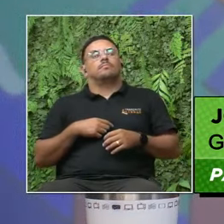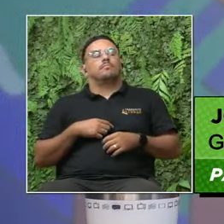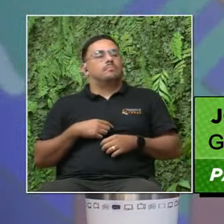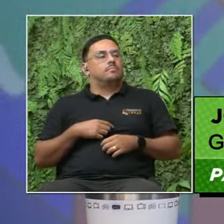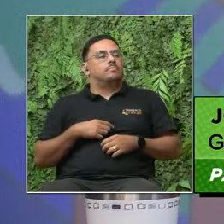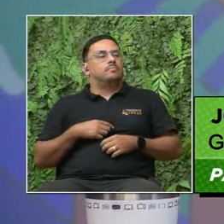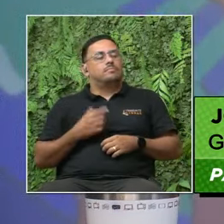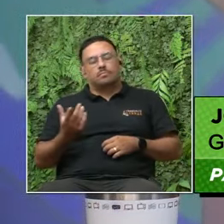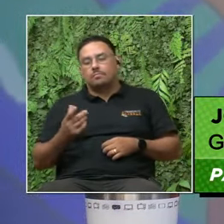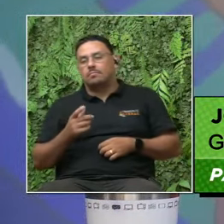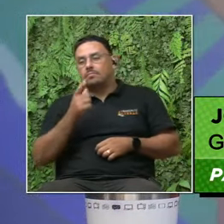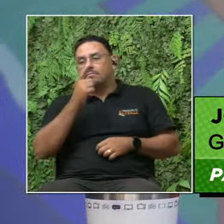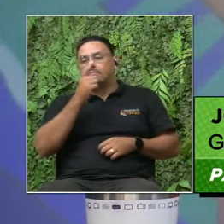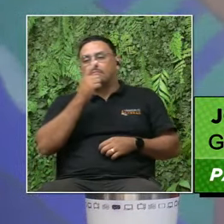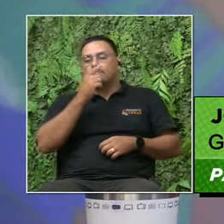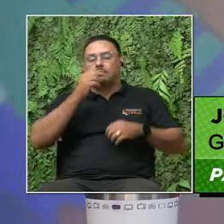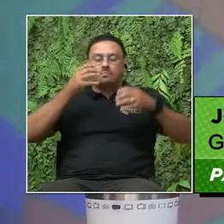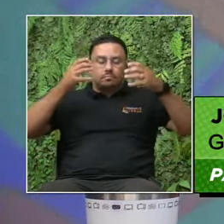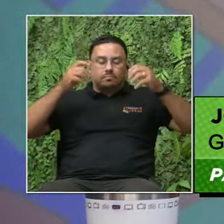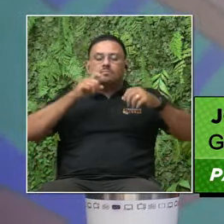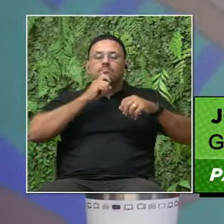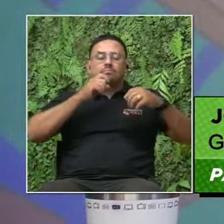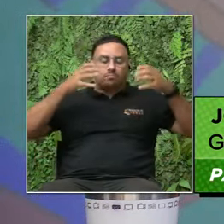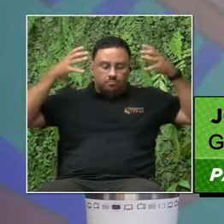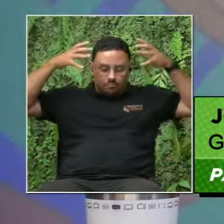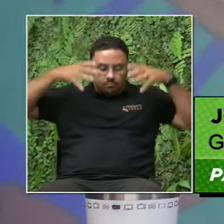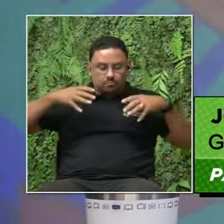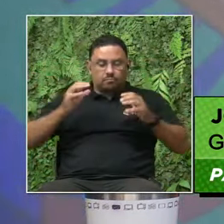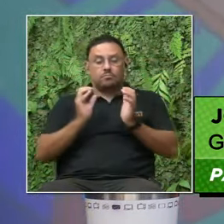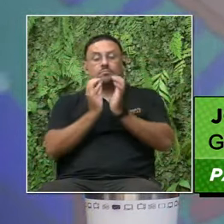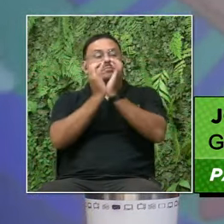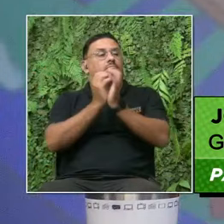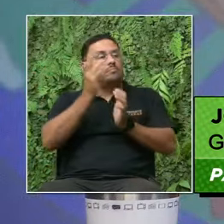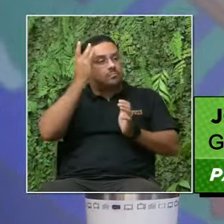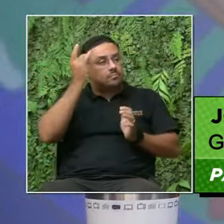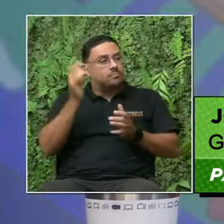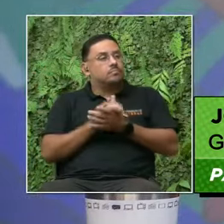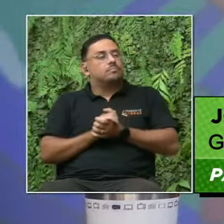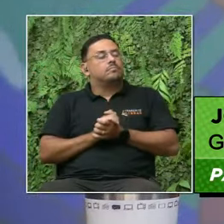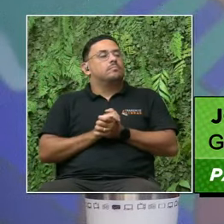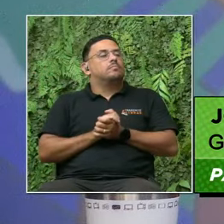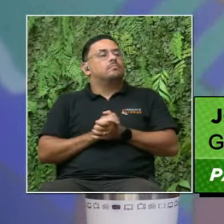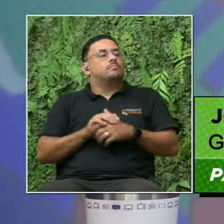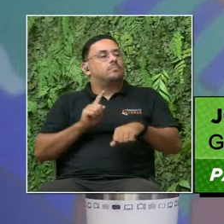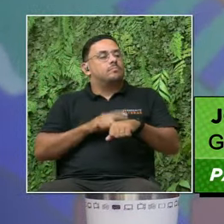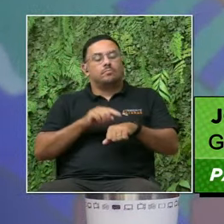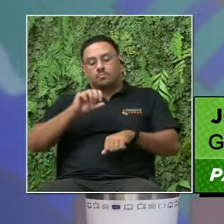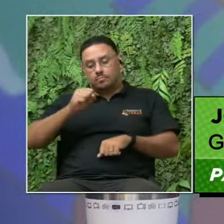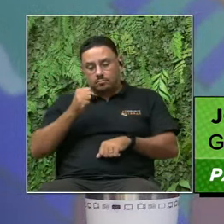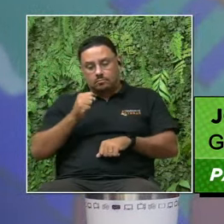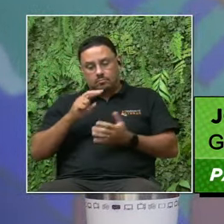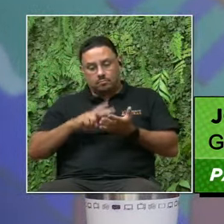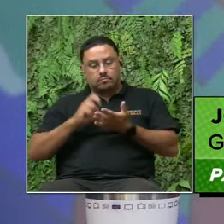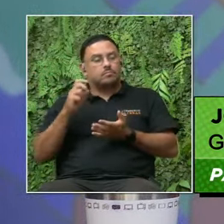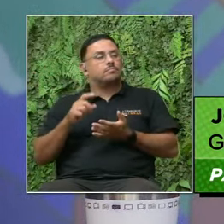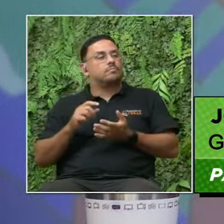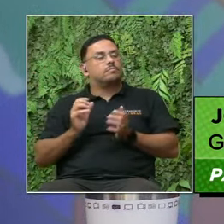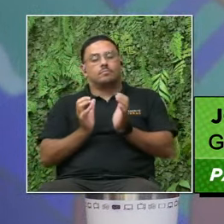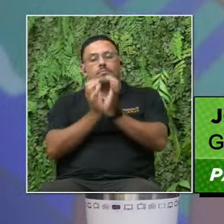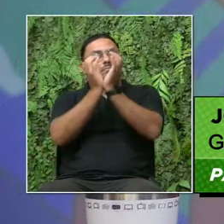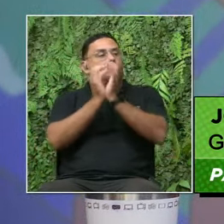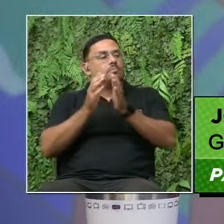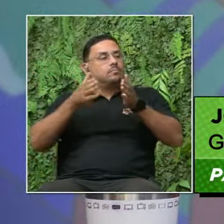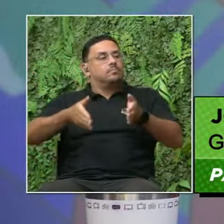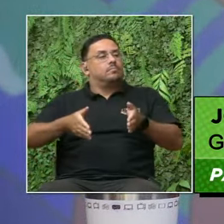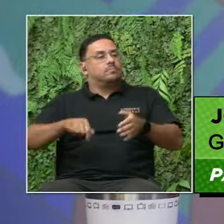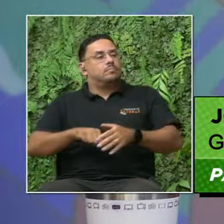gelo né é a a taça foi aí avisa que amanhã já 8 horas da manhã a taça tem que tá